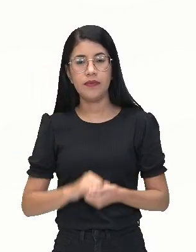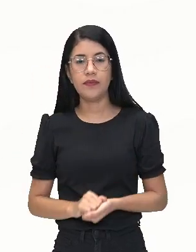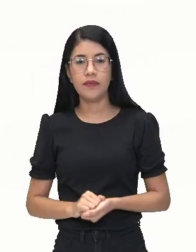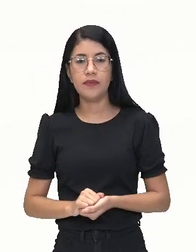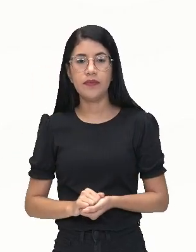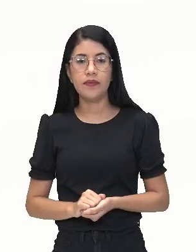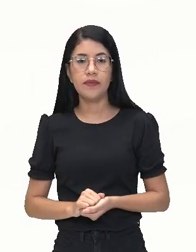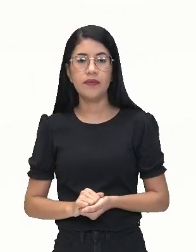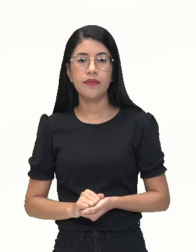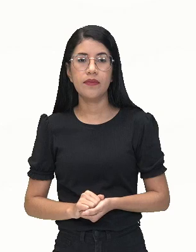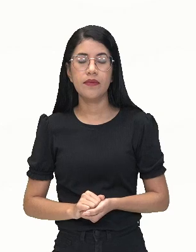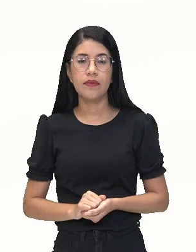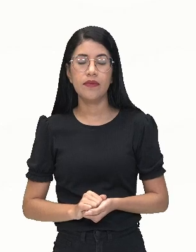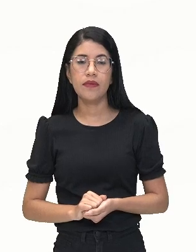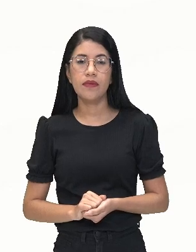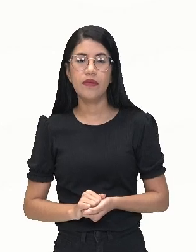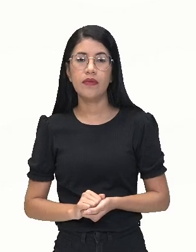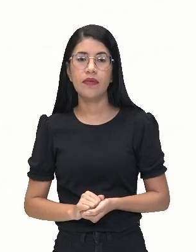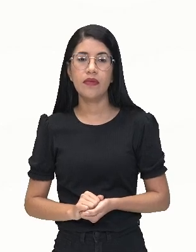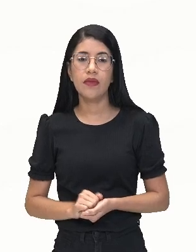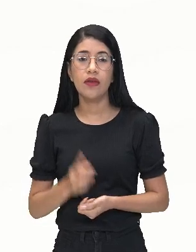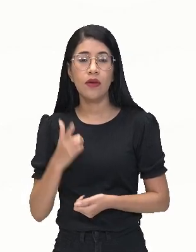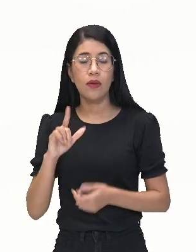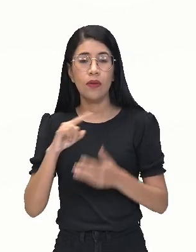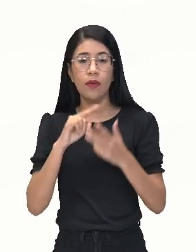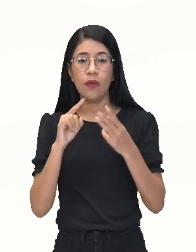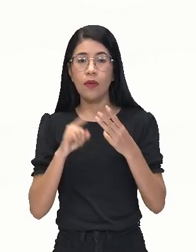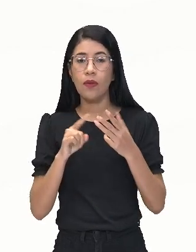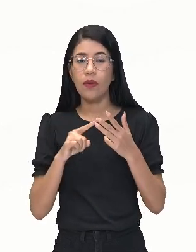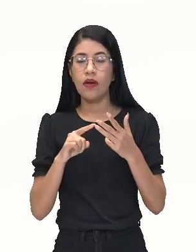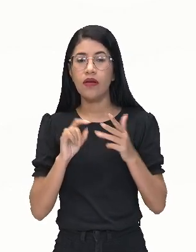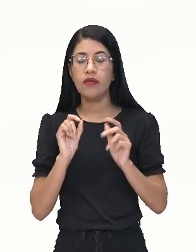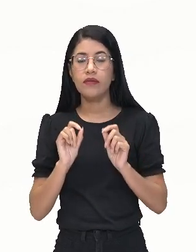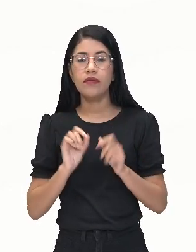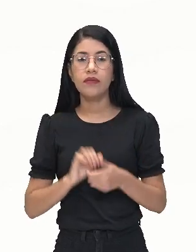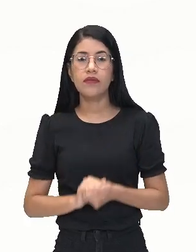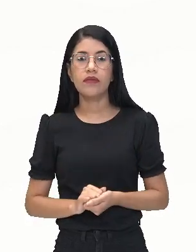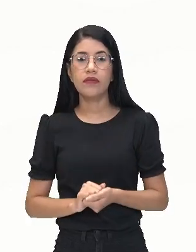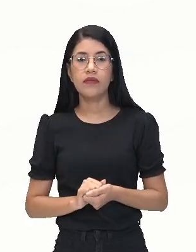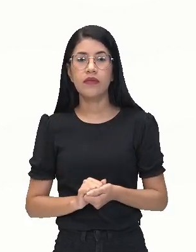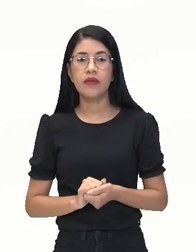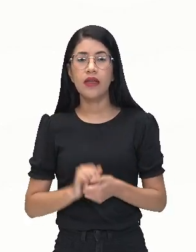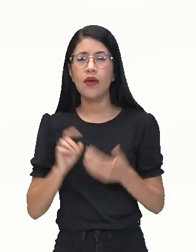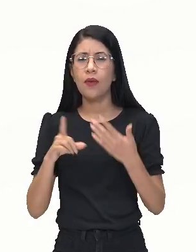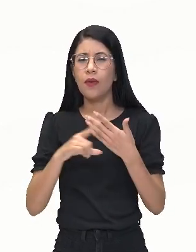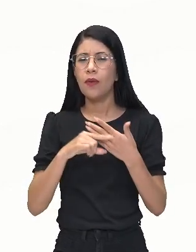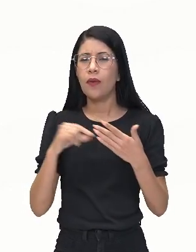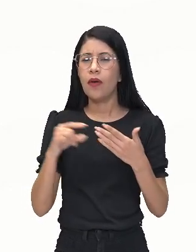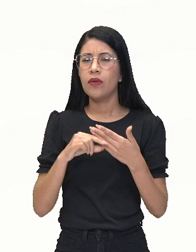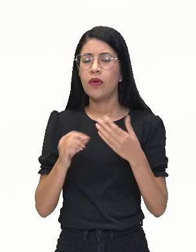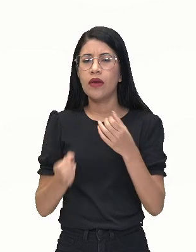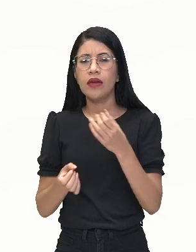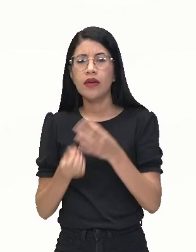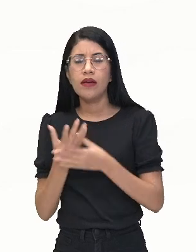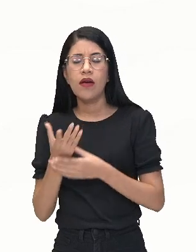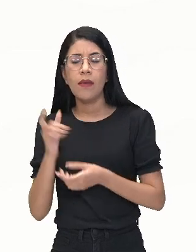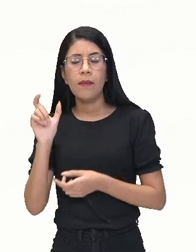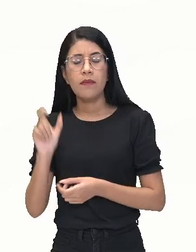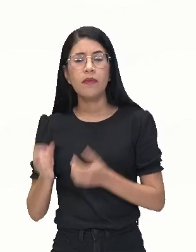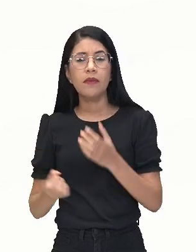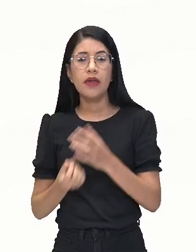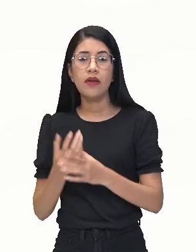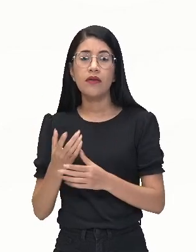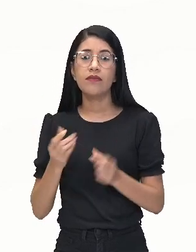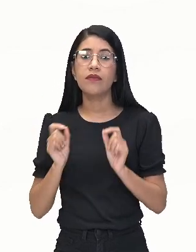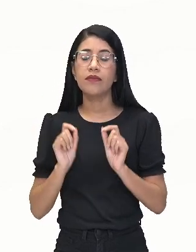subcolaterais, tá bom? Vamos a mais um dos elementos. É a fonte. Observa o seguinte, a fonte